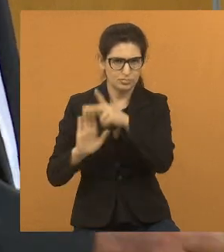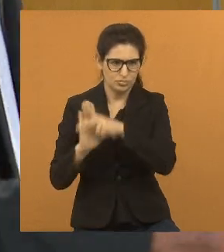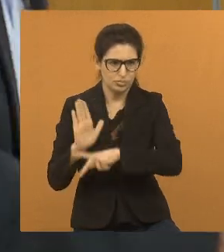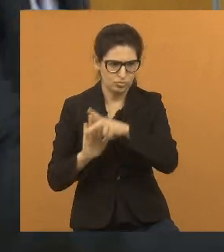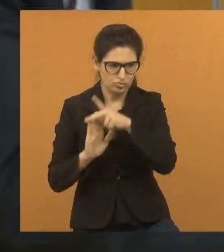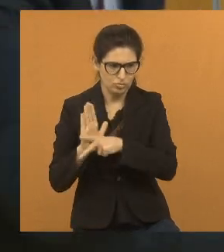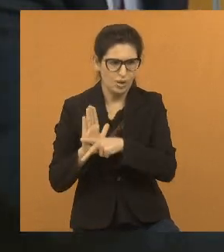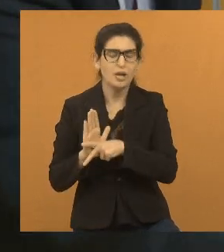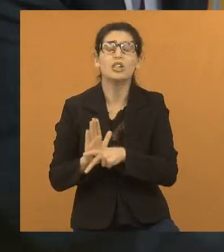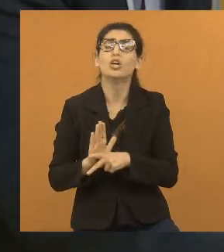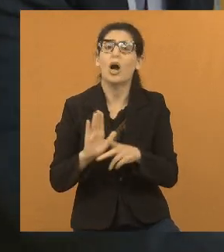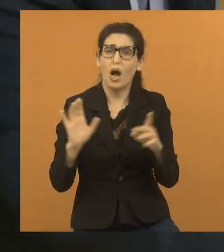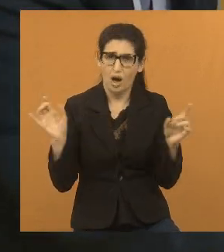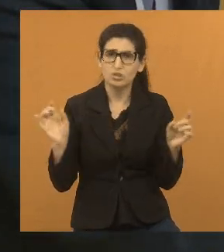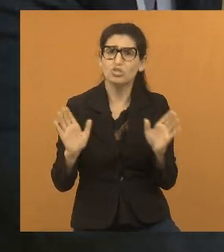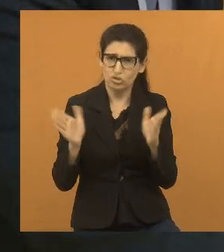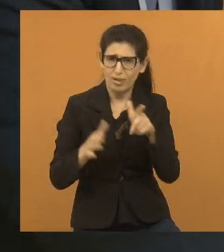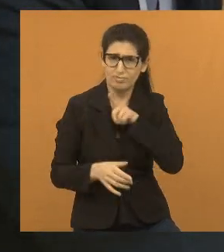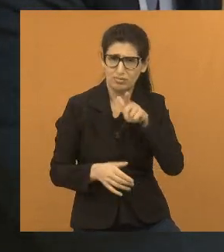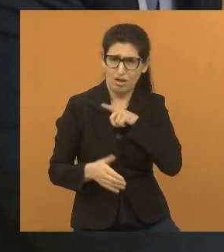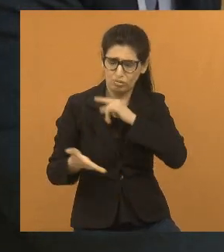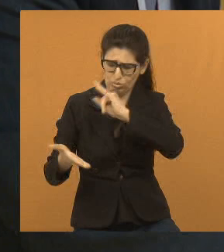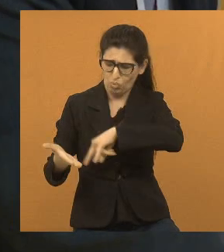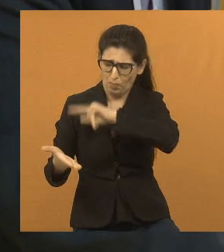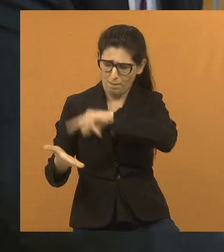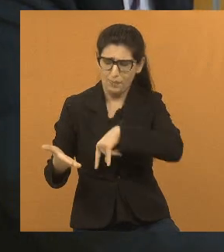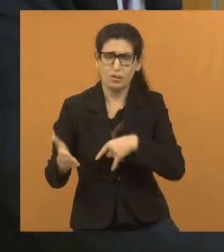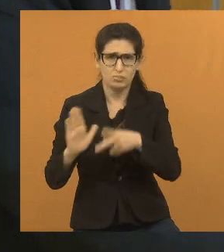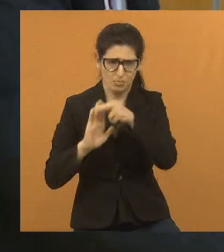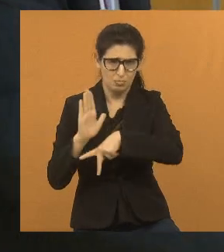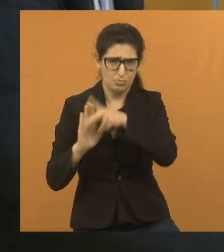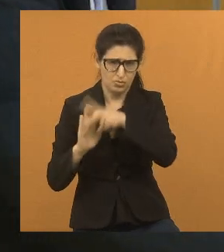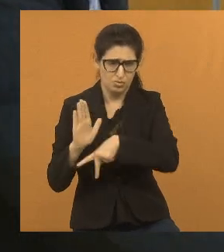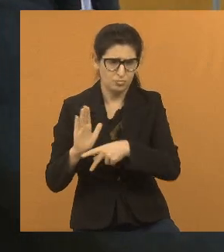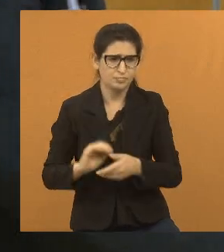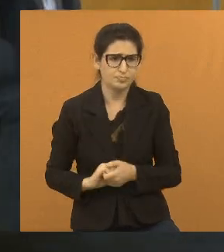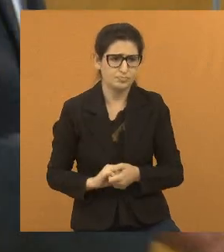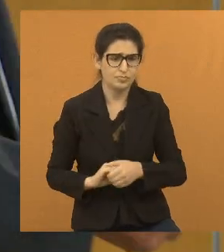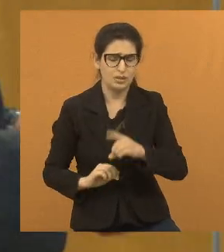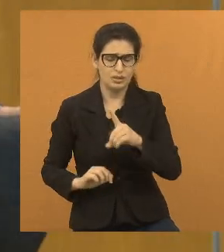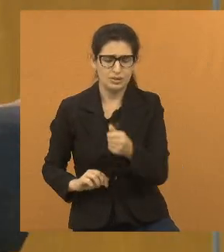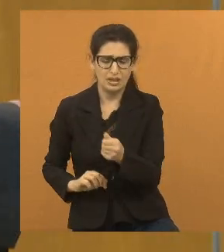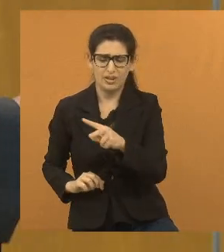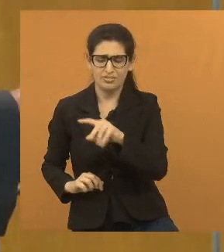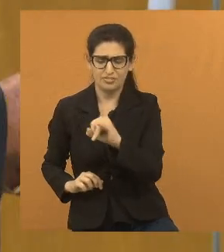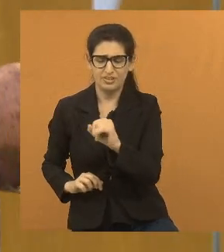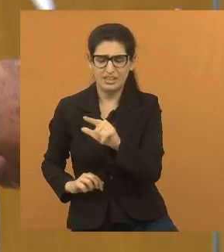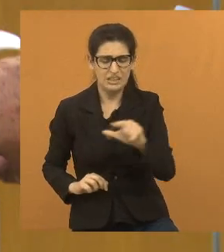estão, inclusive, prontos, tá? Vai ser feita a ligação da Avelino até a Dutra,